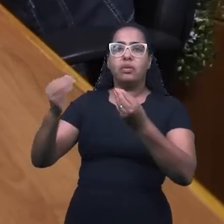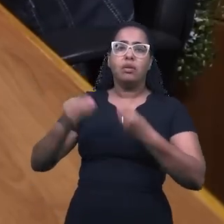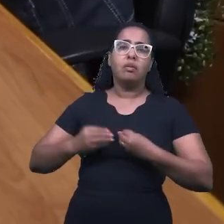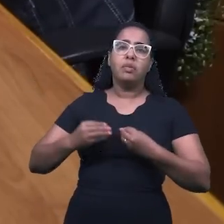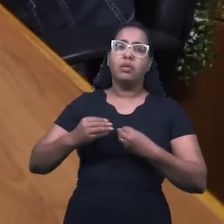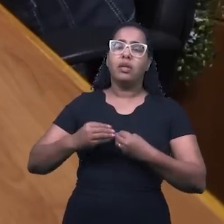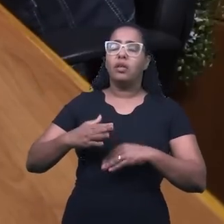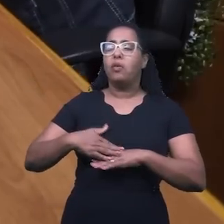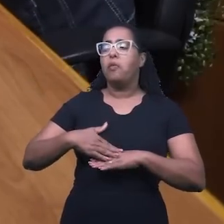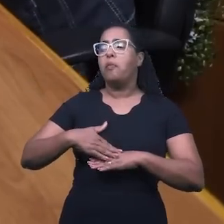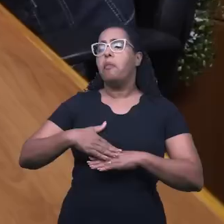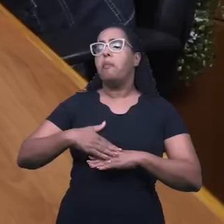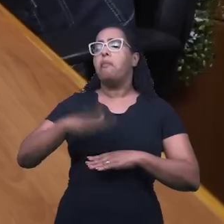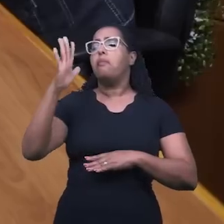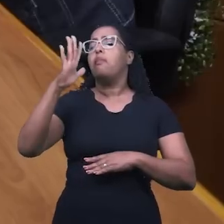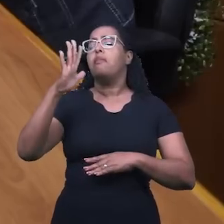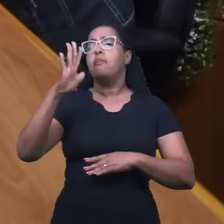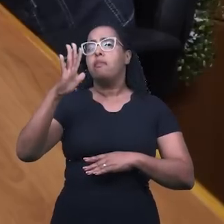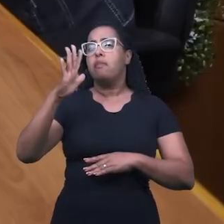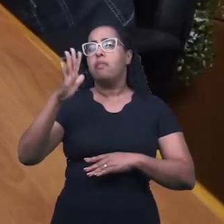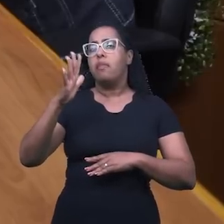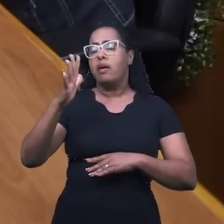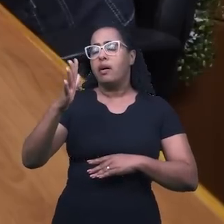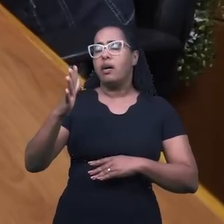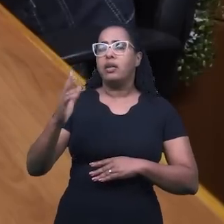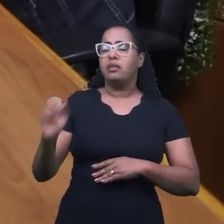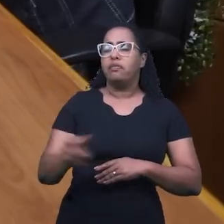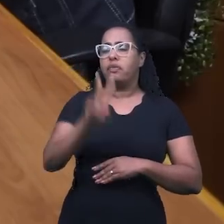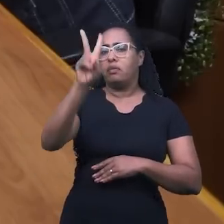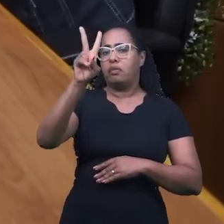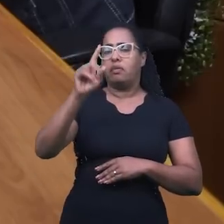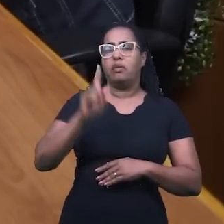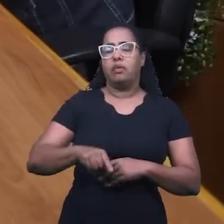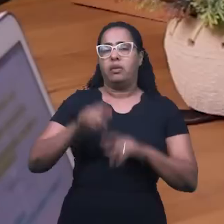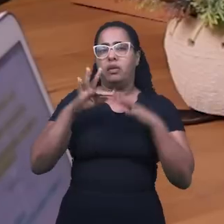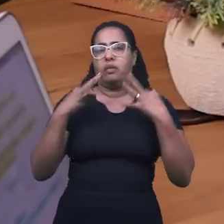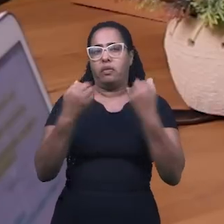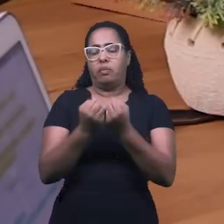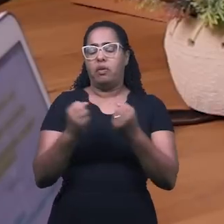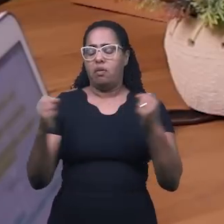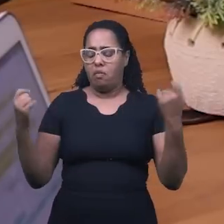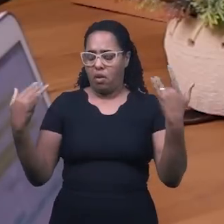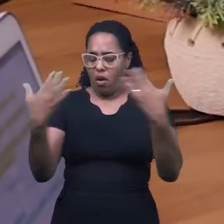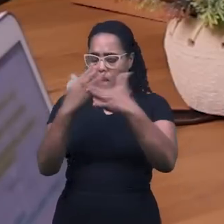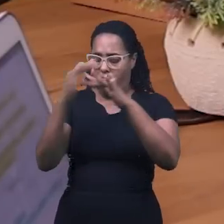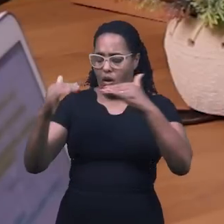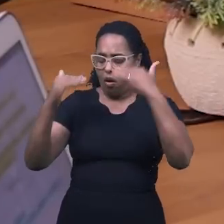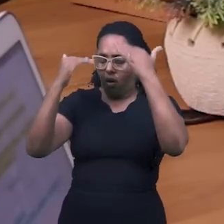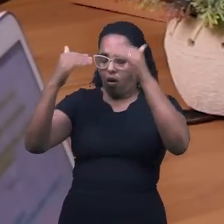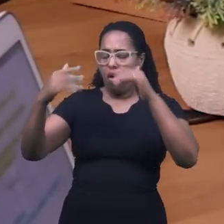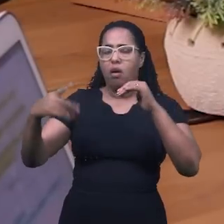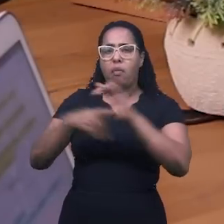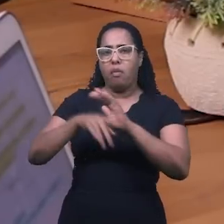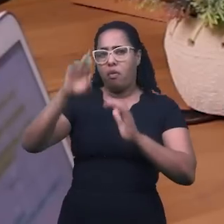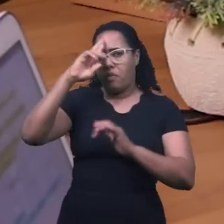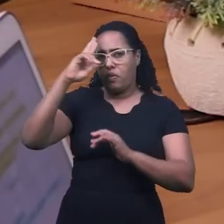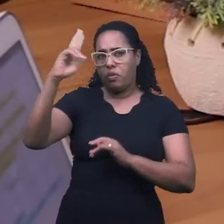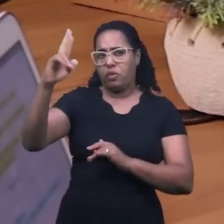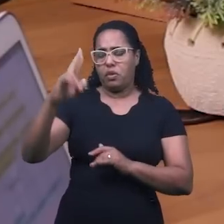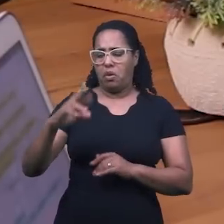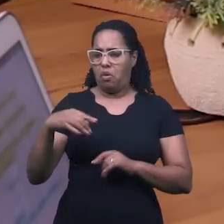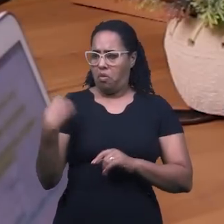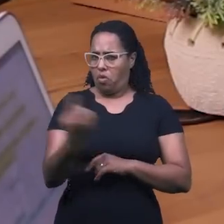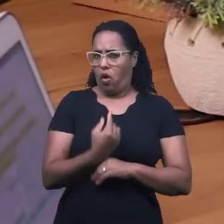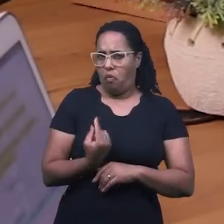Senhor me deu o que eu mais prezo nessa vida, que é a família, né? Para a honra e glória do